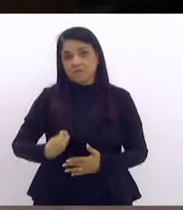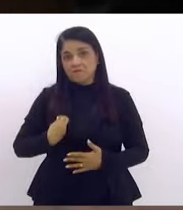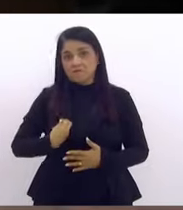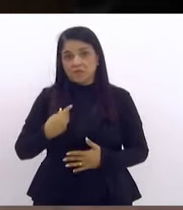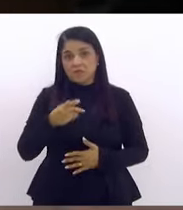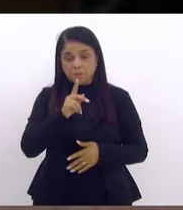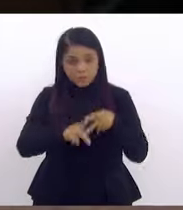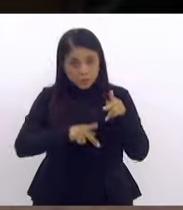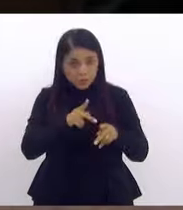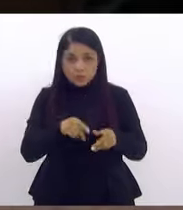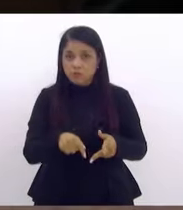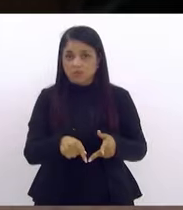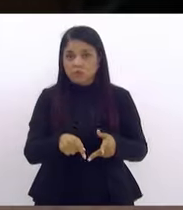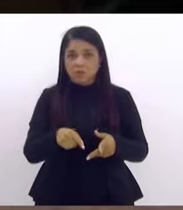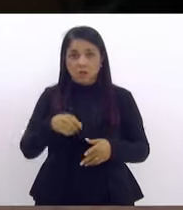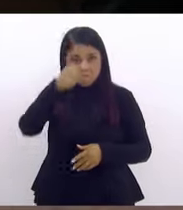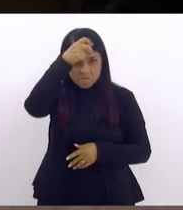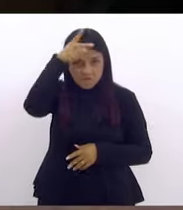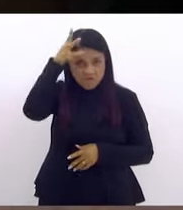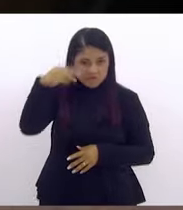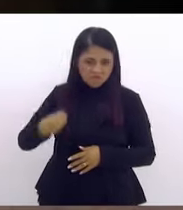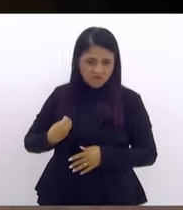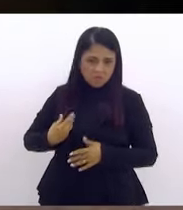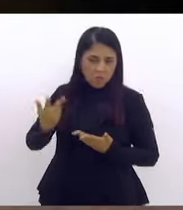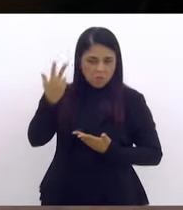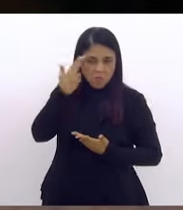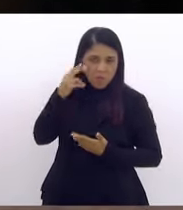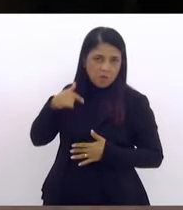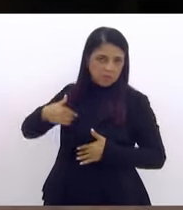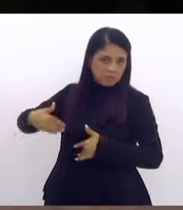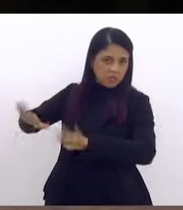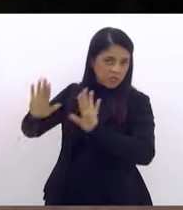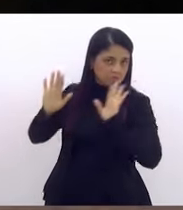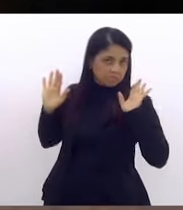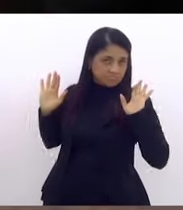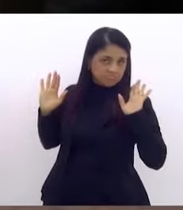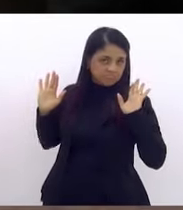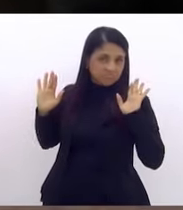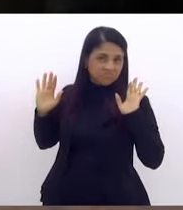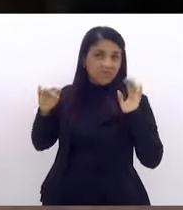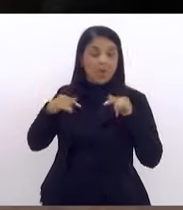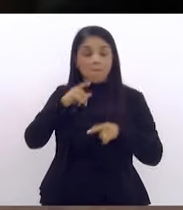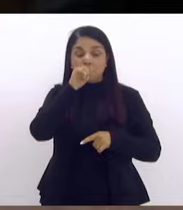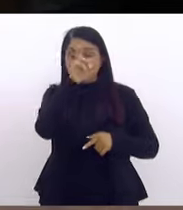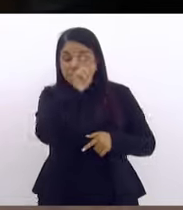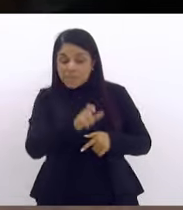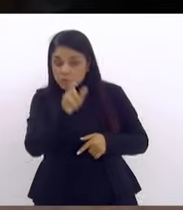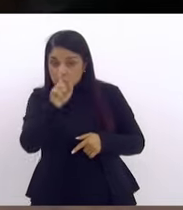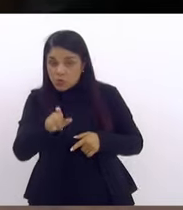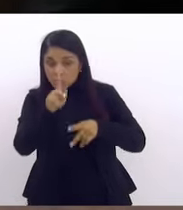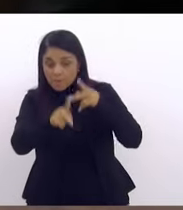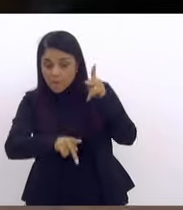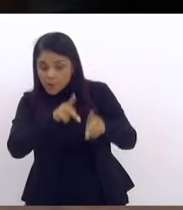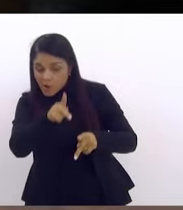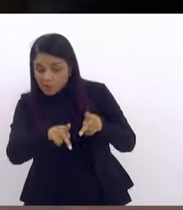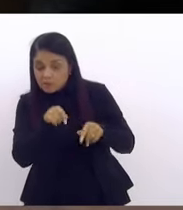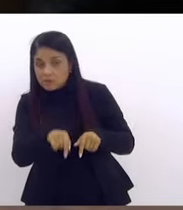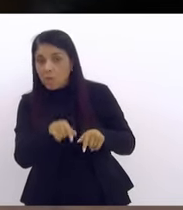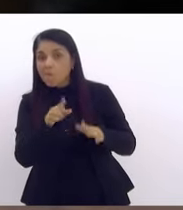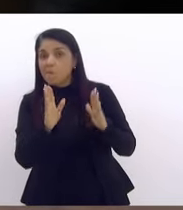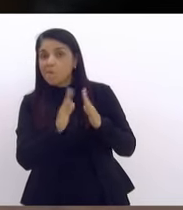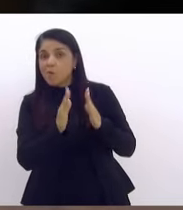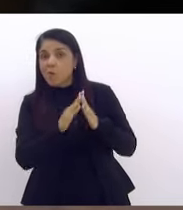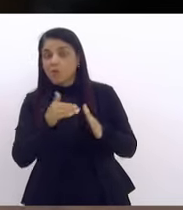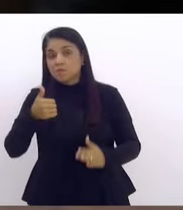falando da vida do prefeito, não. O prefeito está com a vida dele. Ele é prefeito, está tocando a cidade. Estou falando das pessoas que moram. Que em